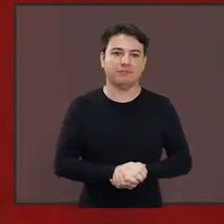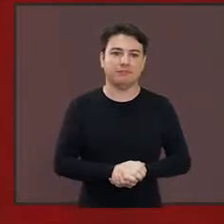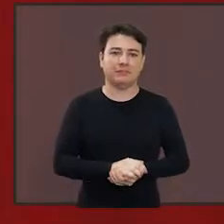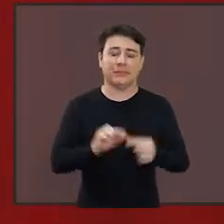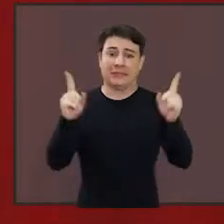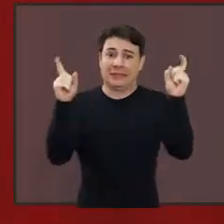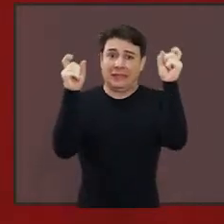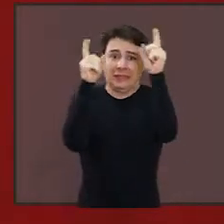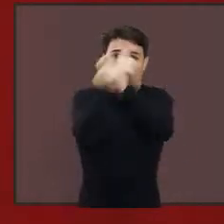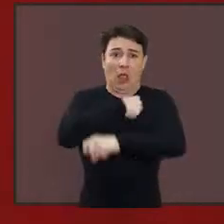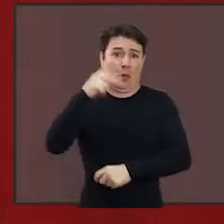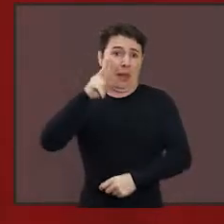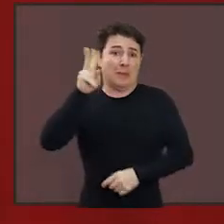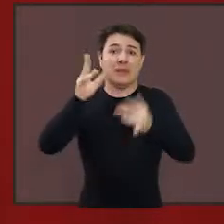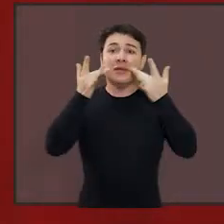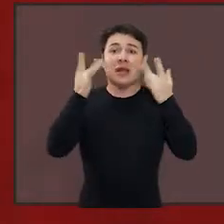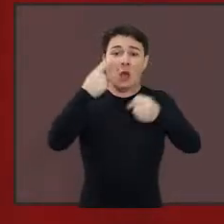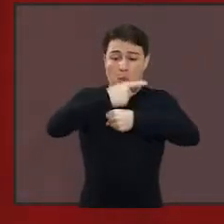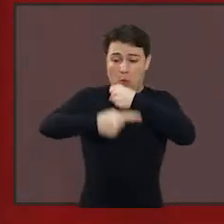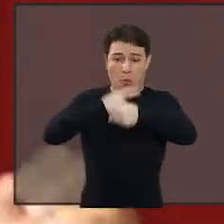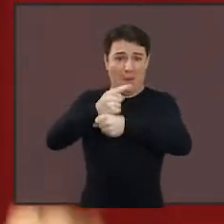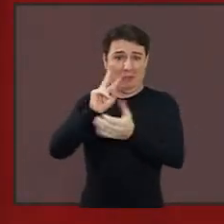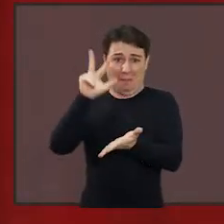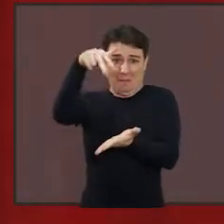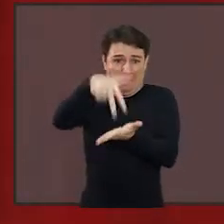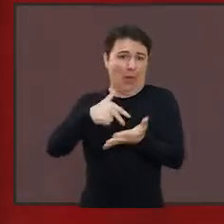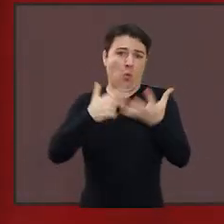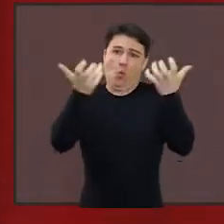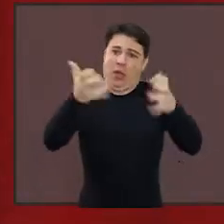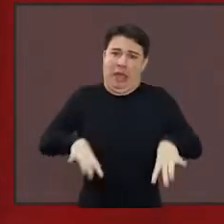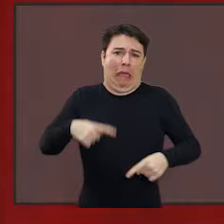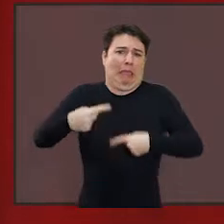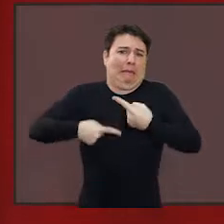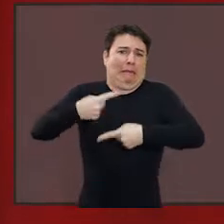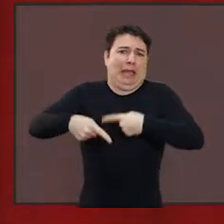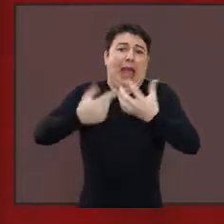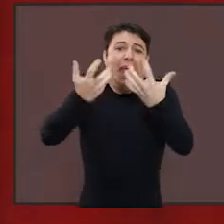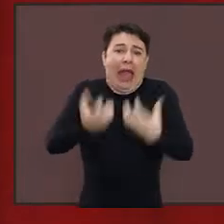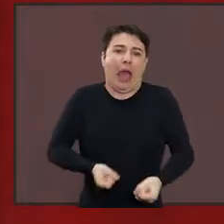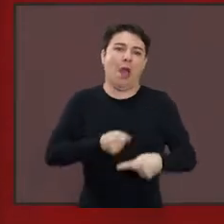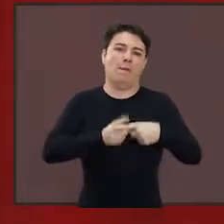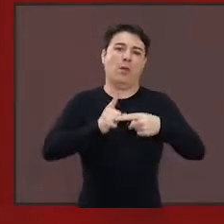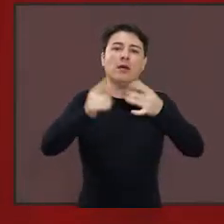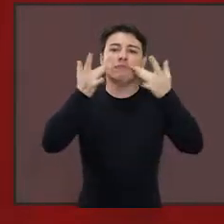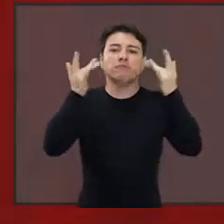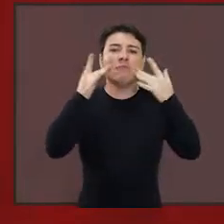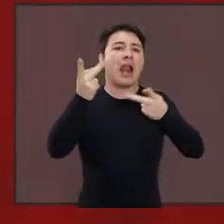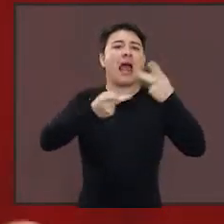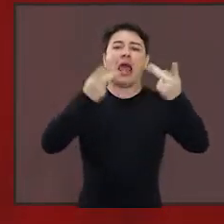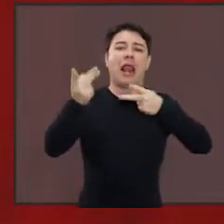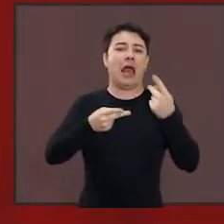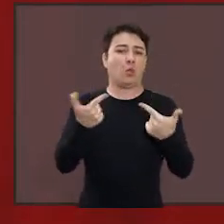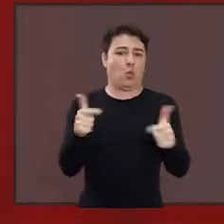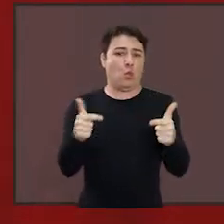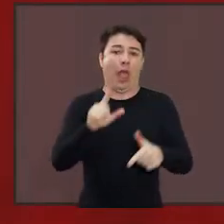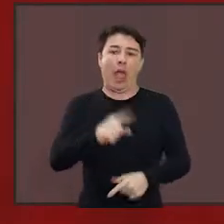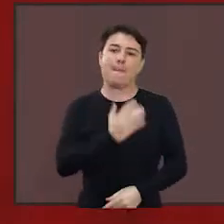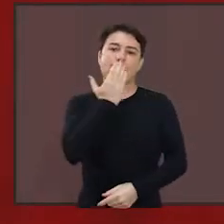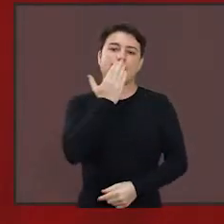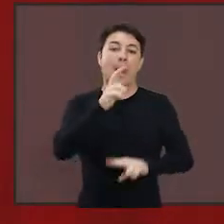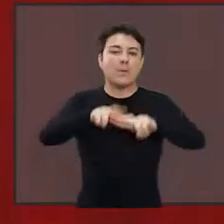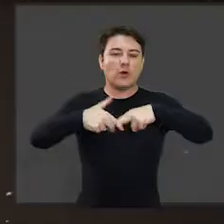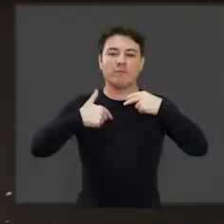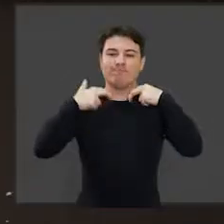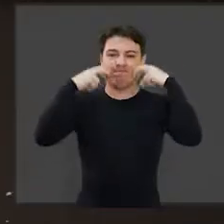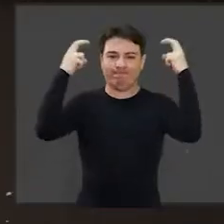Foi difícil, eu lembro que no primeiro ano eu só topei entrar no palco porque a peça não tinha fala, de tanta vergonha